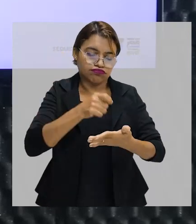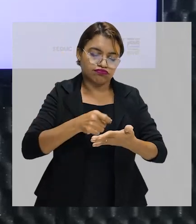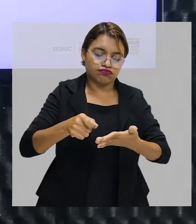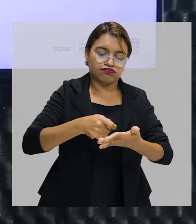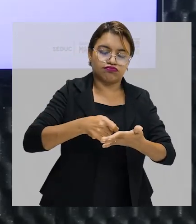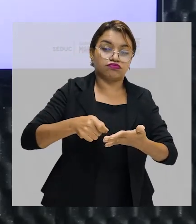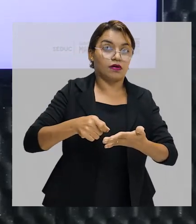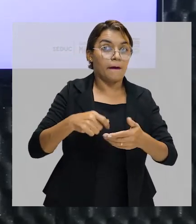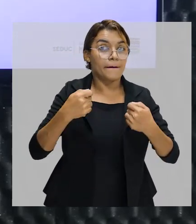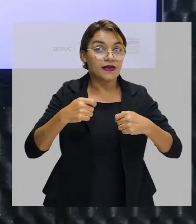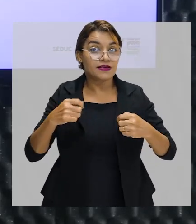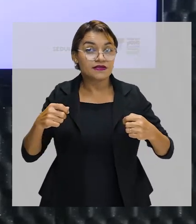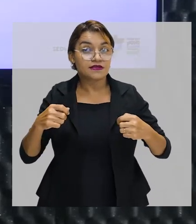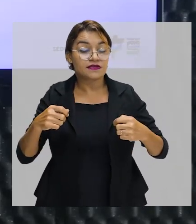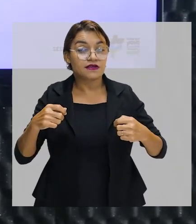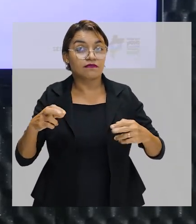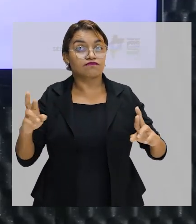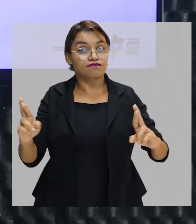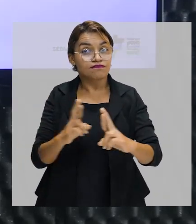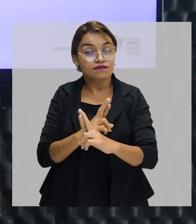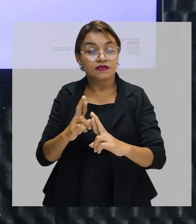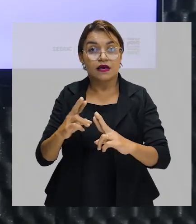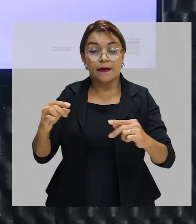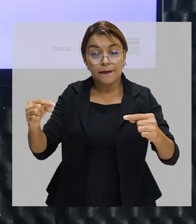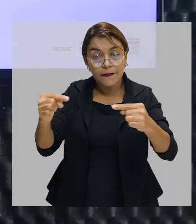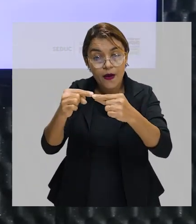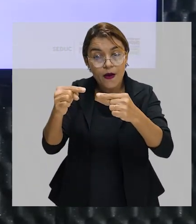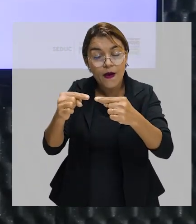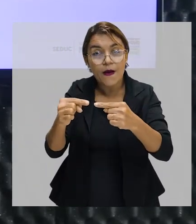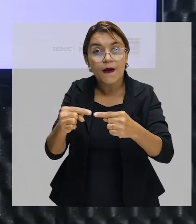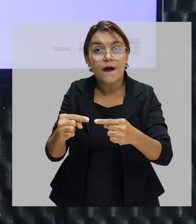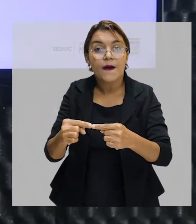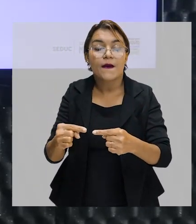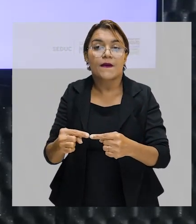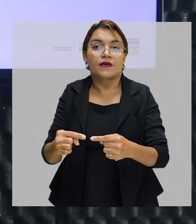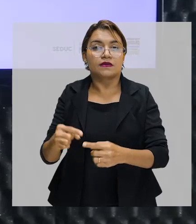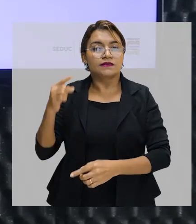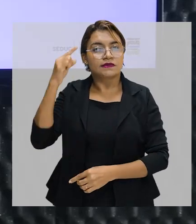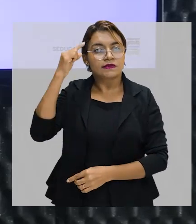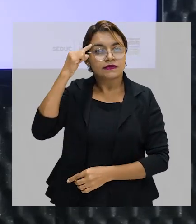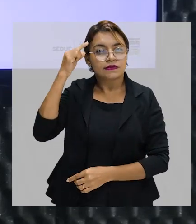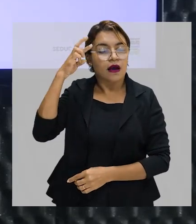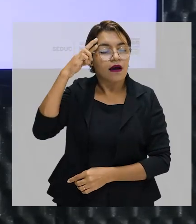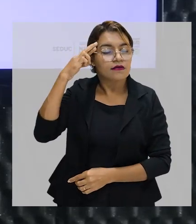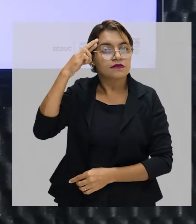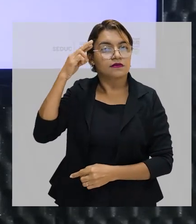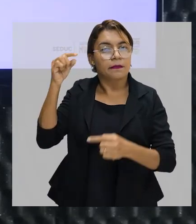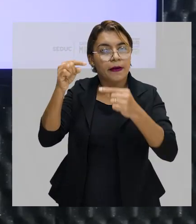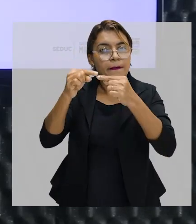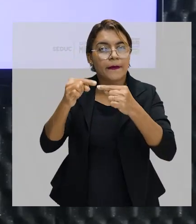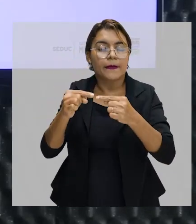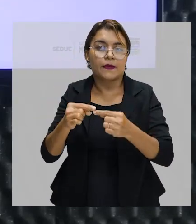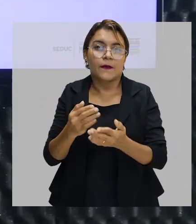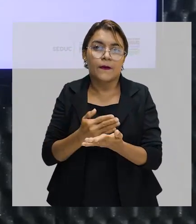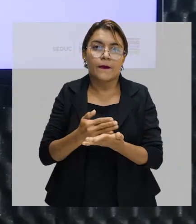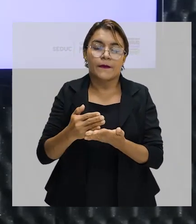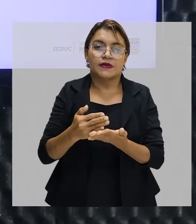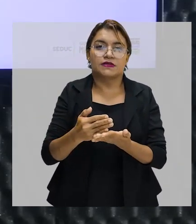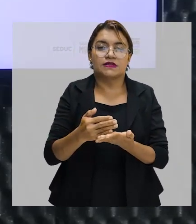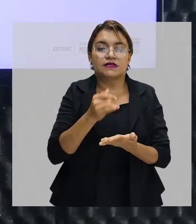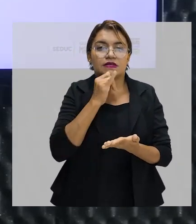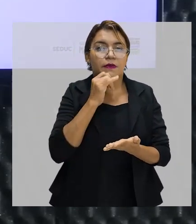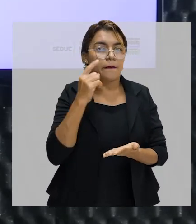estar correlacionadas, seguir uma linha de raciocínio, começar